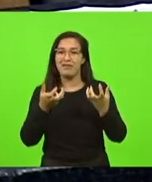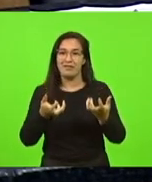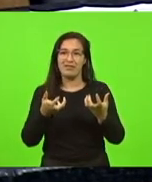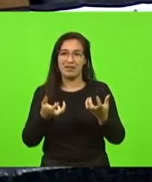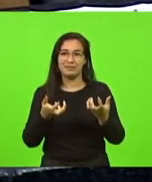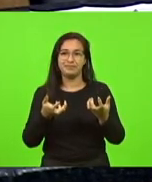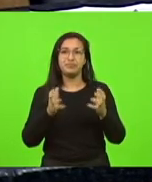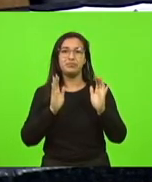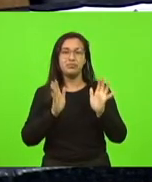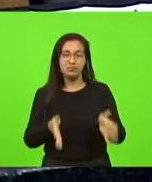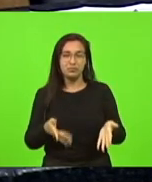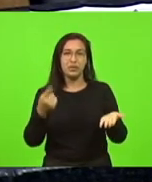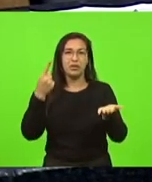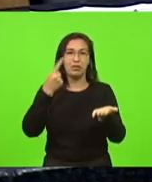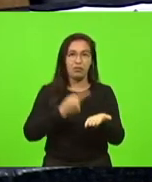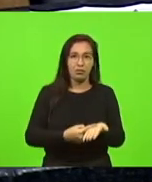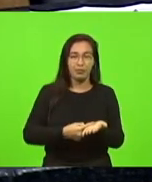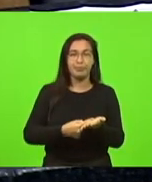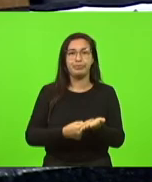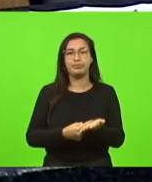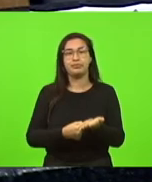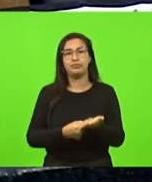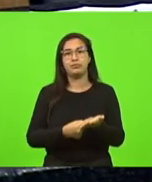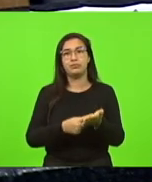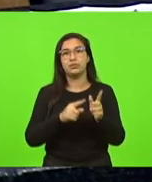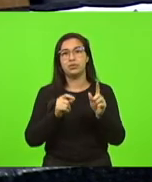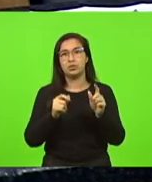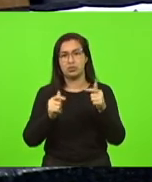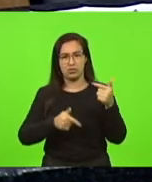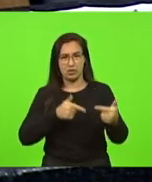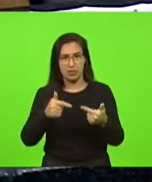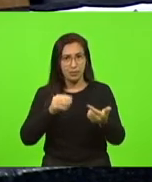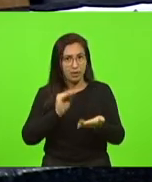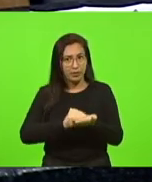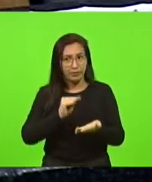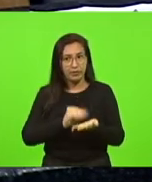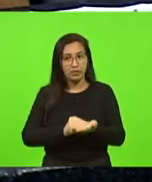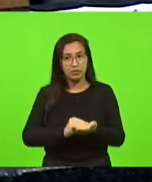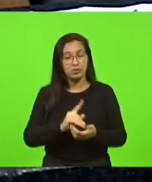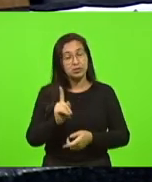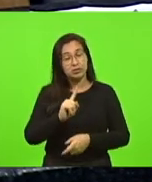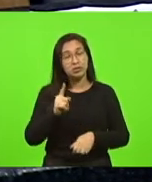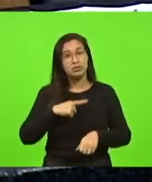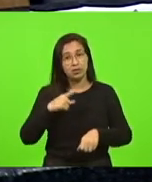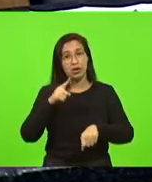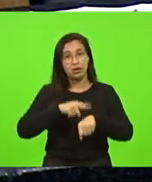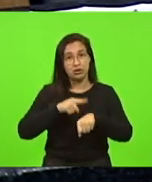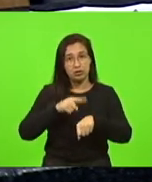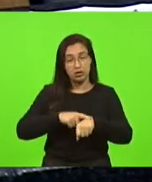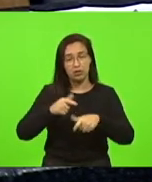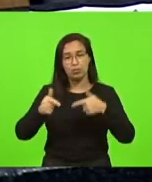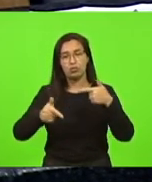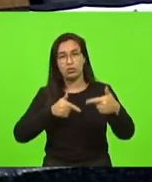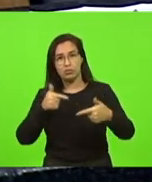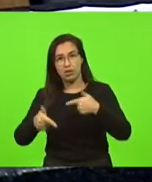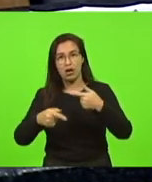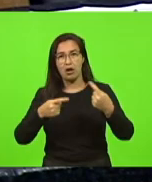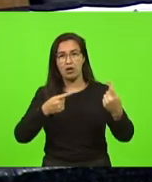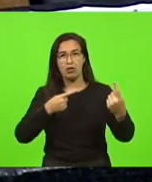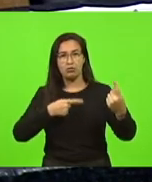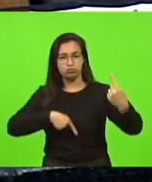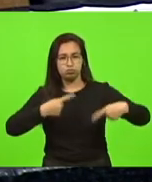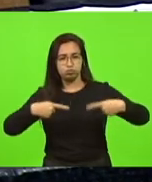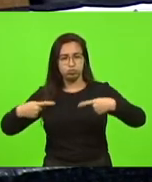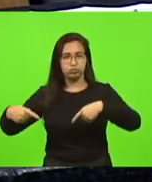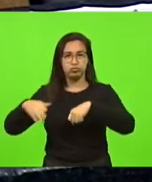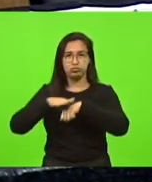apagar das luzes. Não porque não foi trabalhado, porque tivemos um tempo para trabalhar, discutir, dialogar e buscar o ponto de equilíbrio.